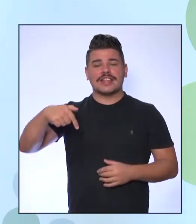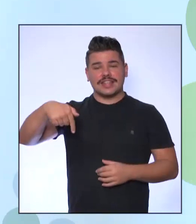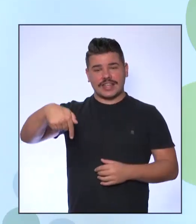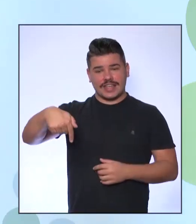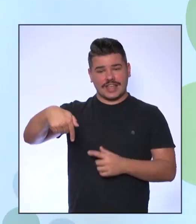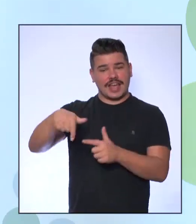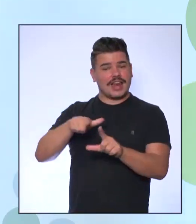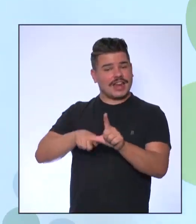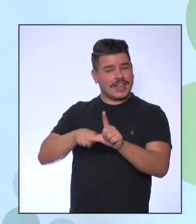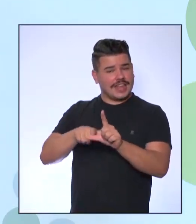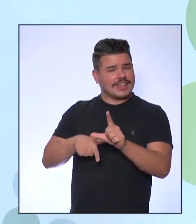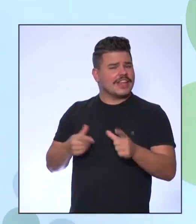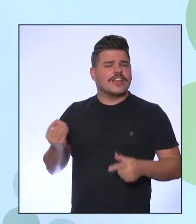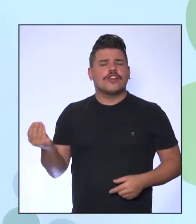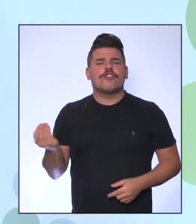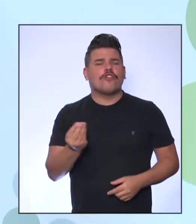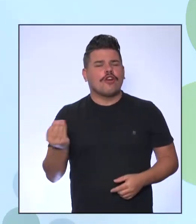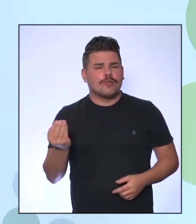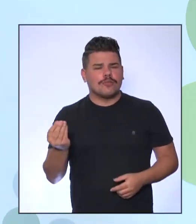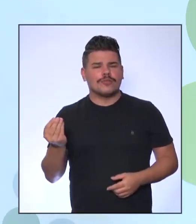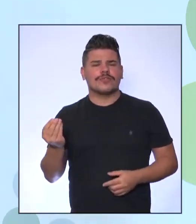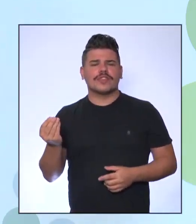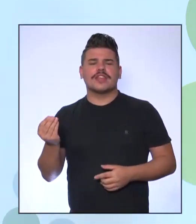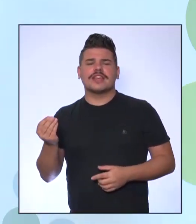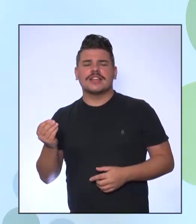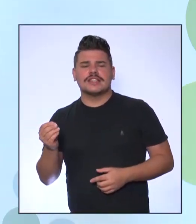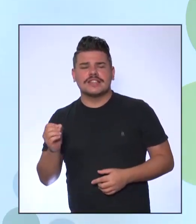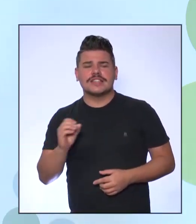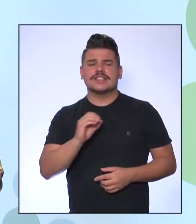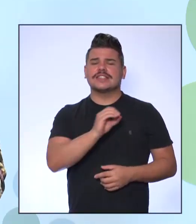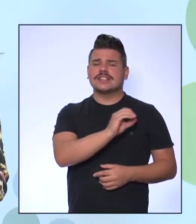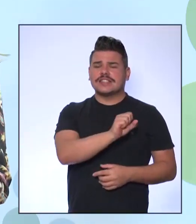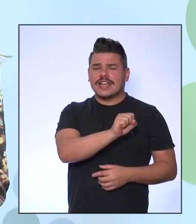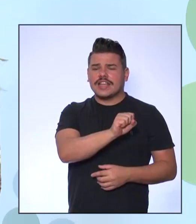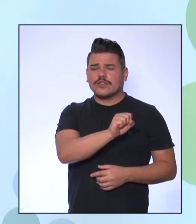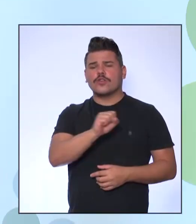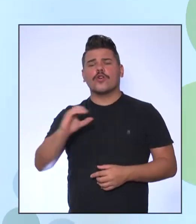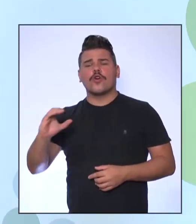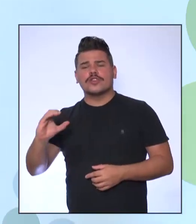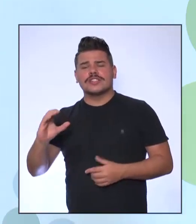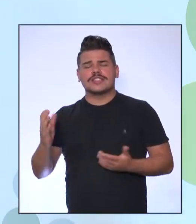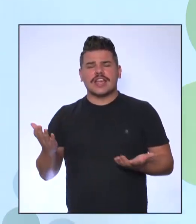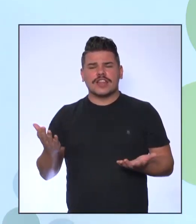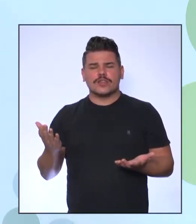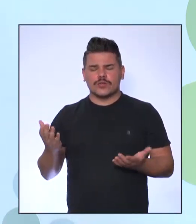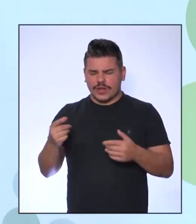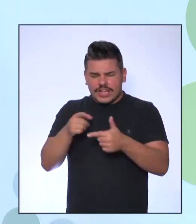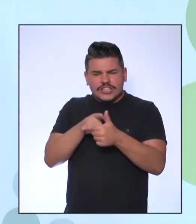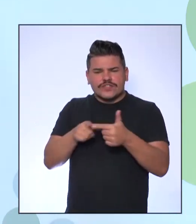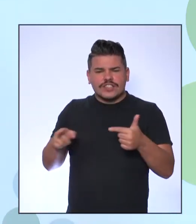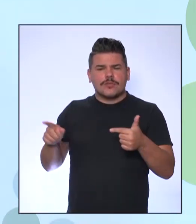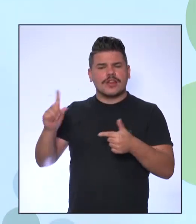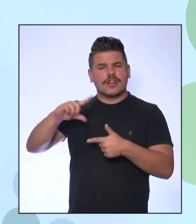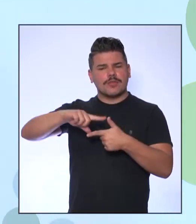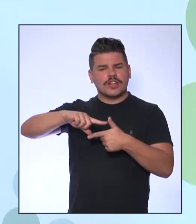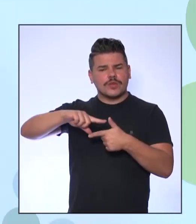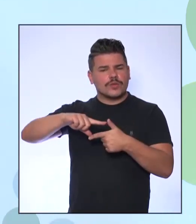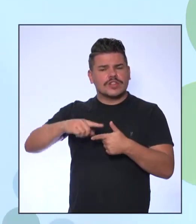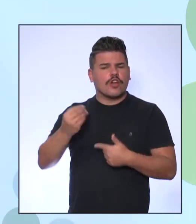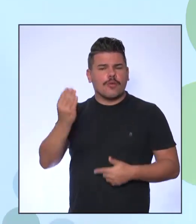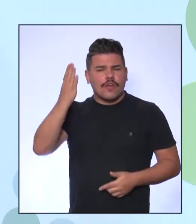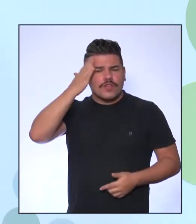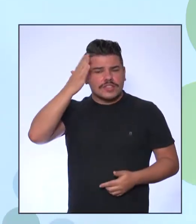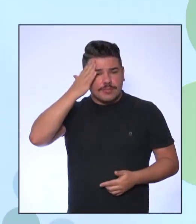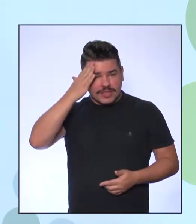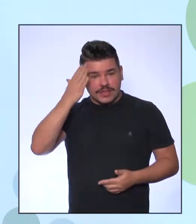Então, como é que a gente pode escrever o seno de alfa, se é cateto oposto dividido pela hipotenusa? A gente pode escrever que é a